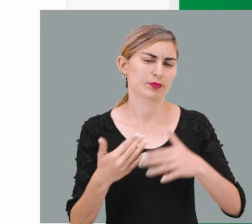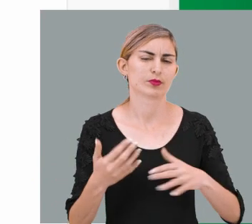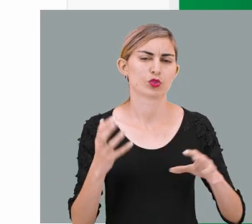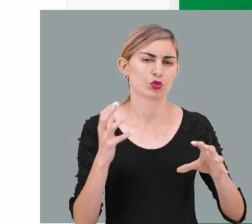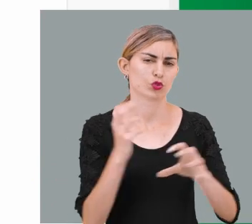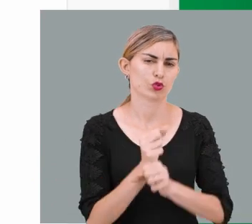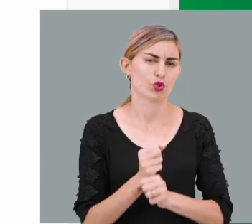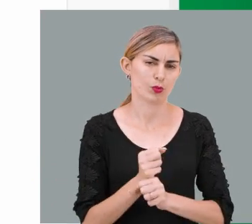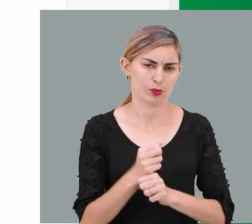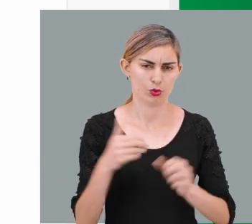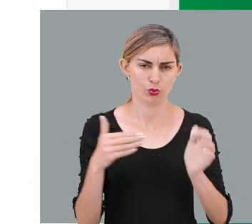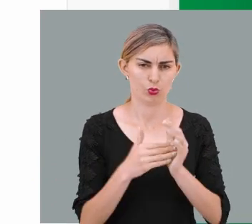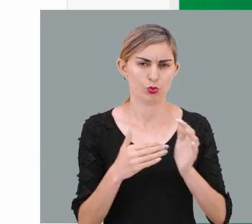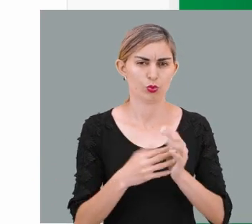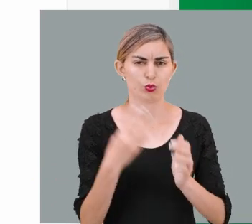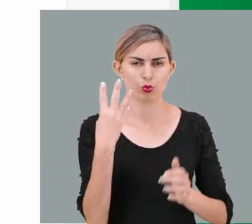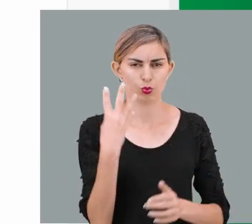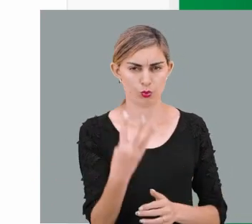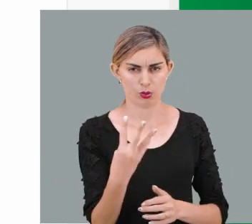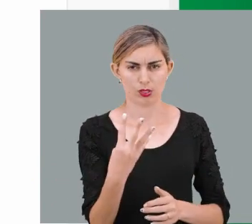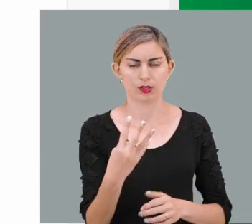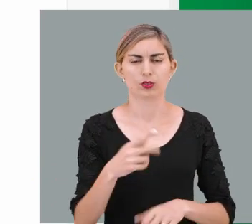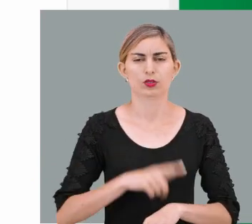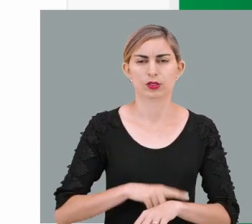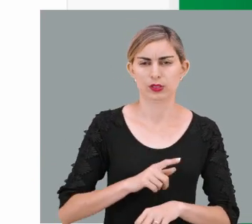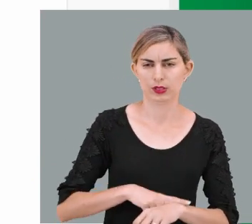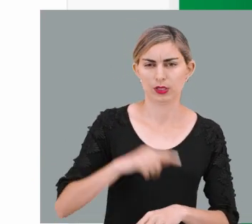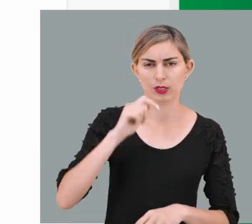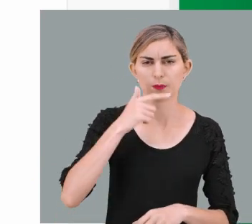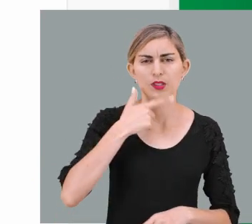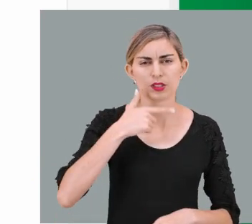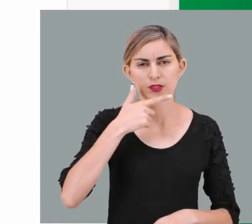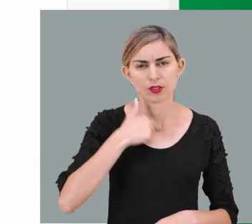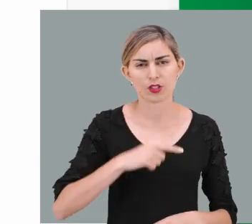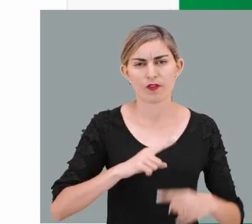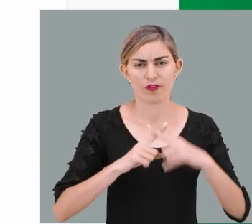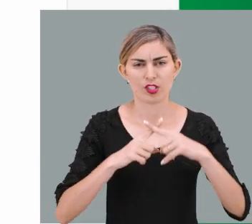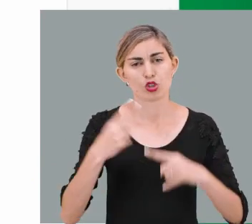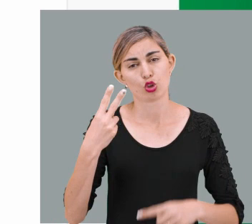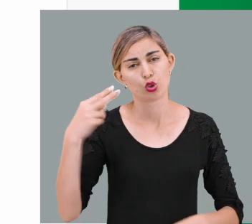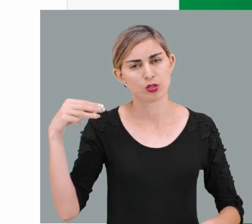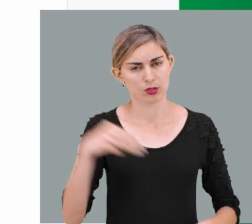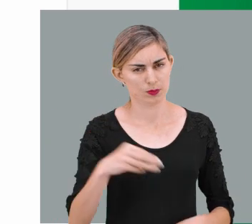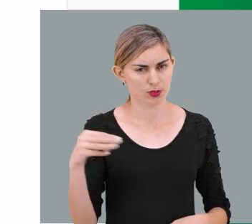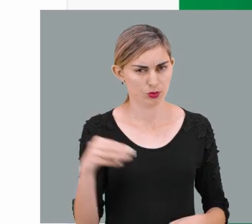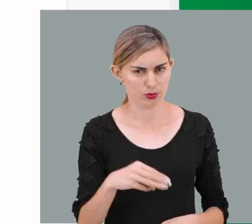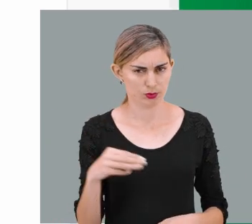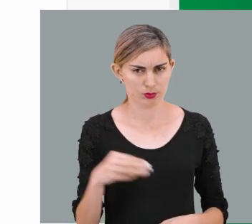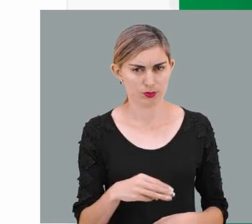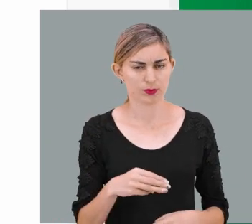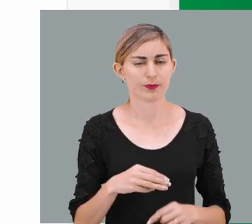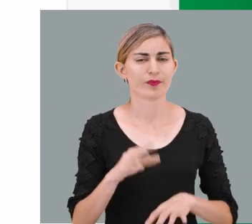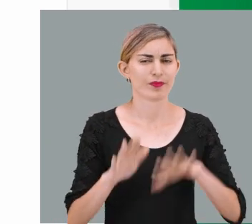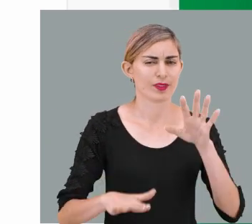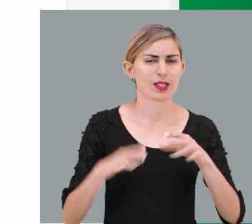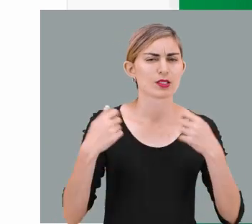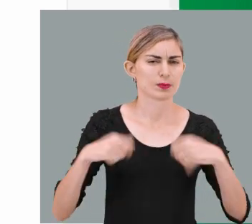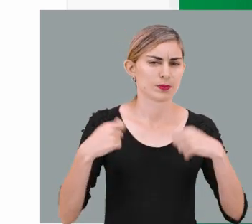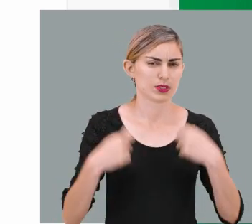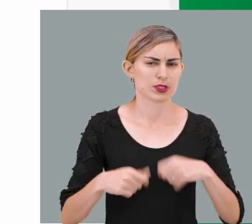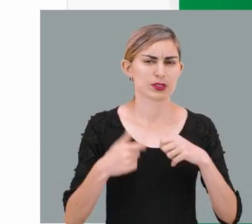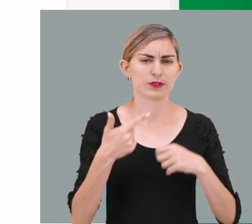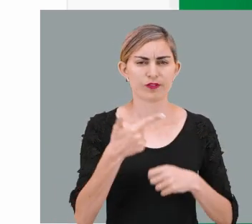soma-se a isso o último item. 4, que é a proporção do sanduíche de queijo, vezes 2 minutos. Sendo assim,